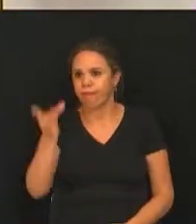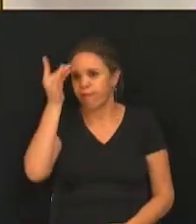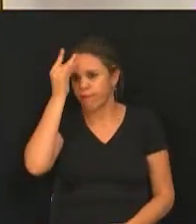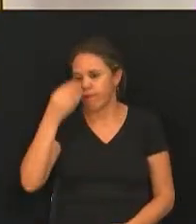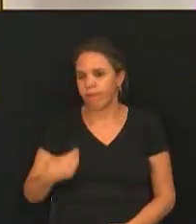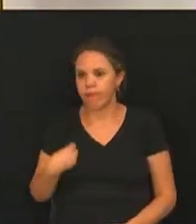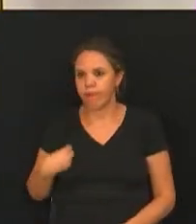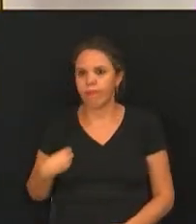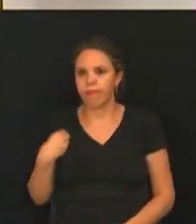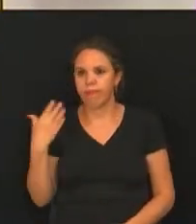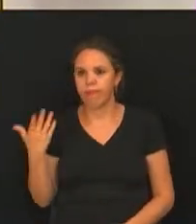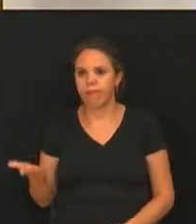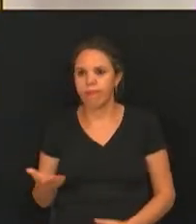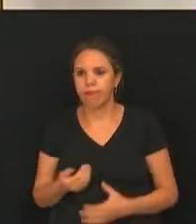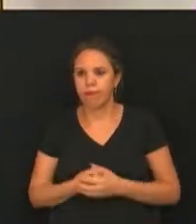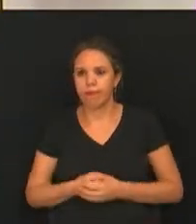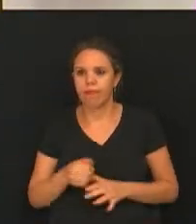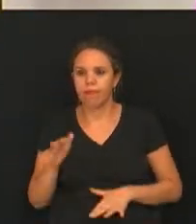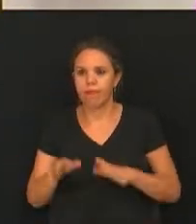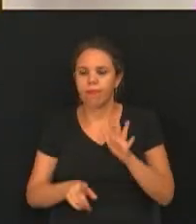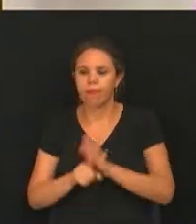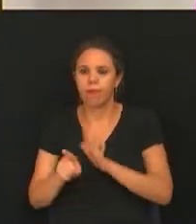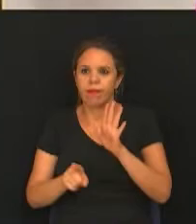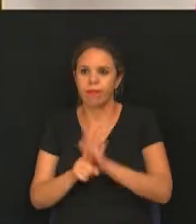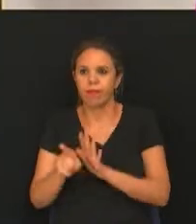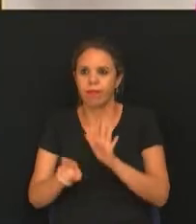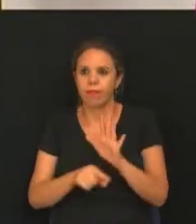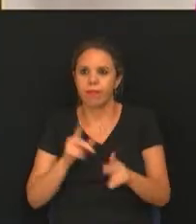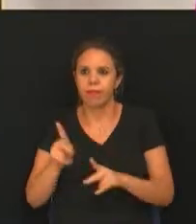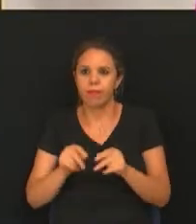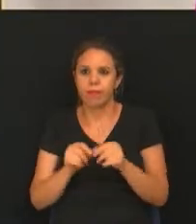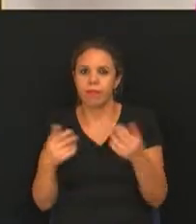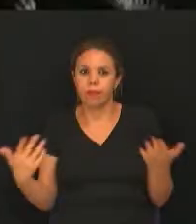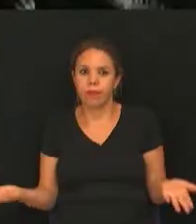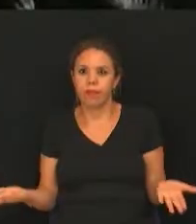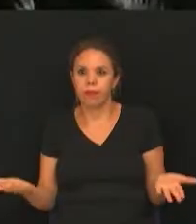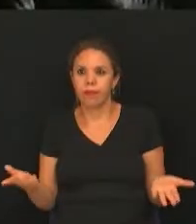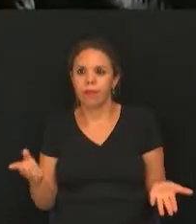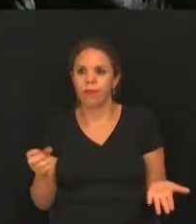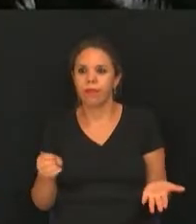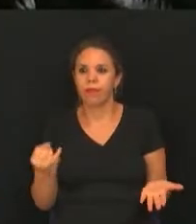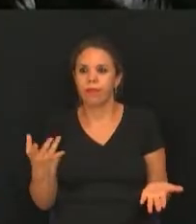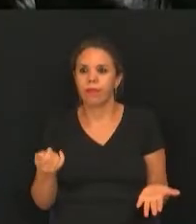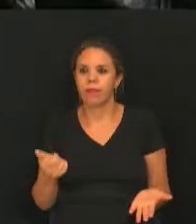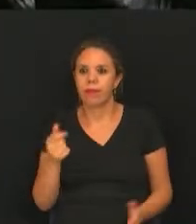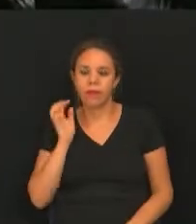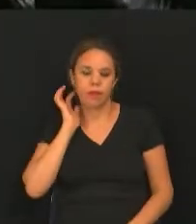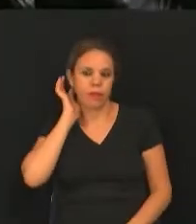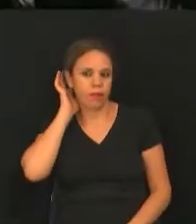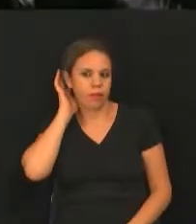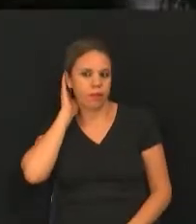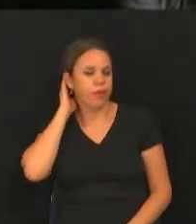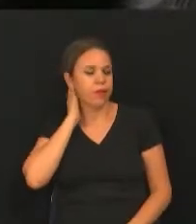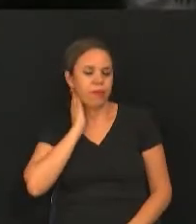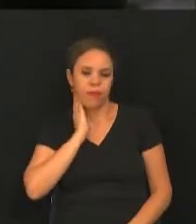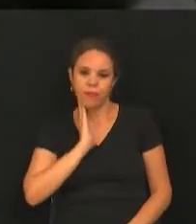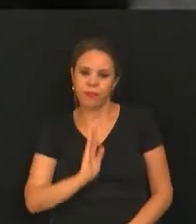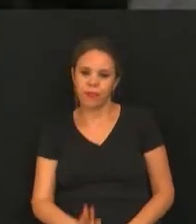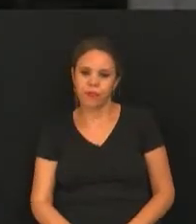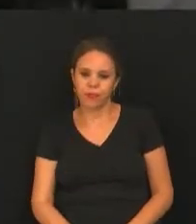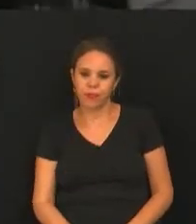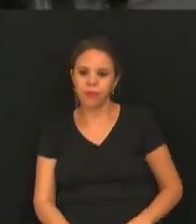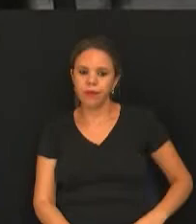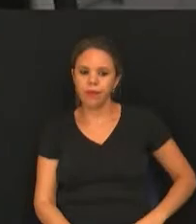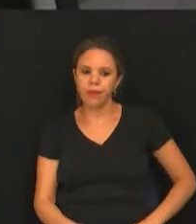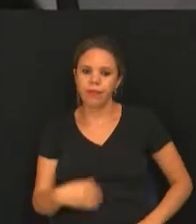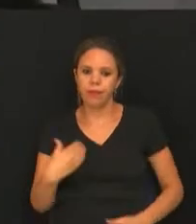gente. E às vezes as pessoas perguntam, né? Mas você já está quase embora, né? Mas cada